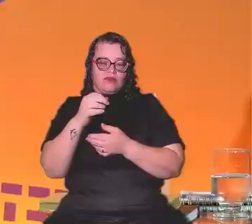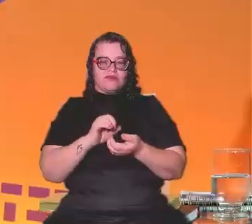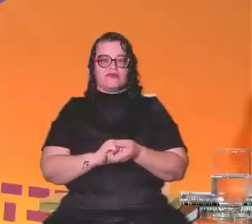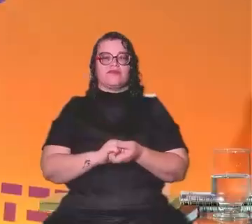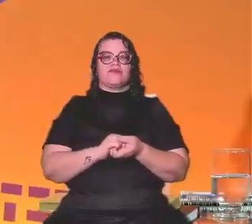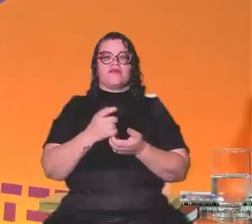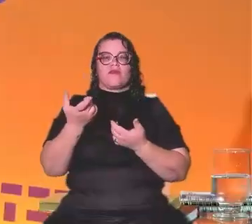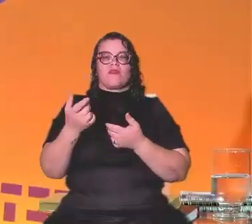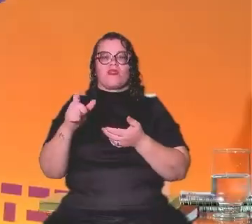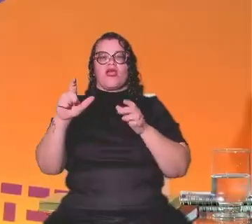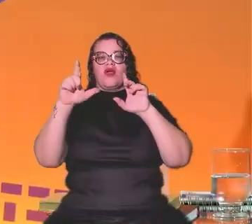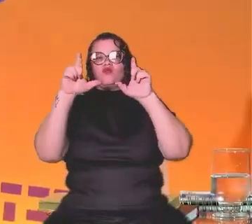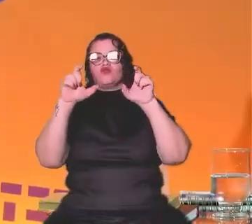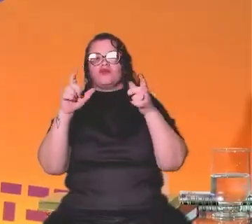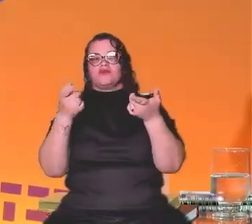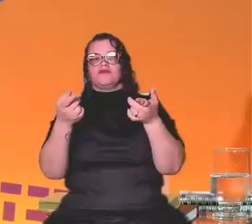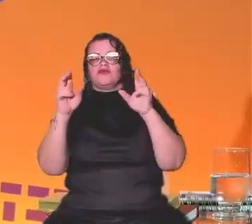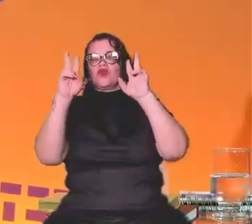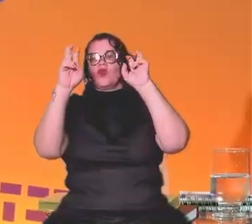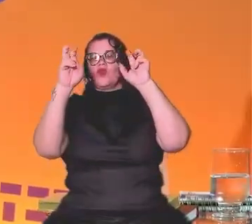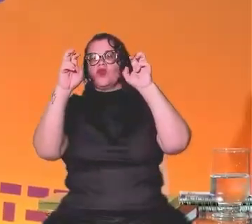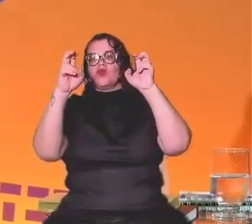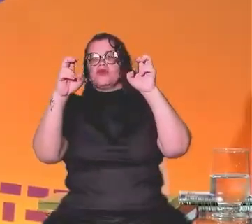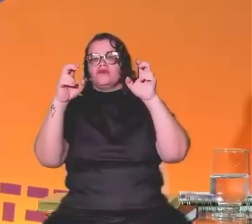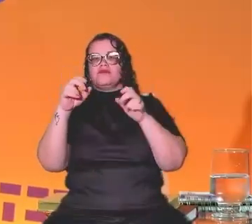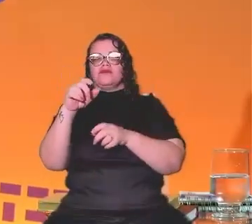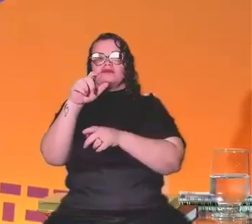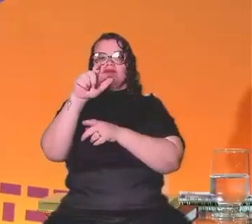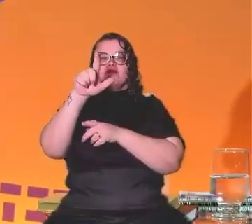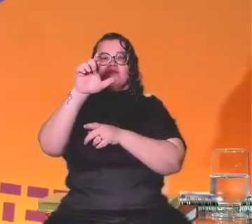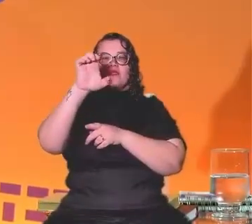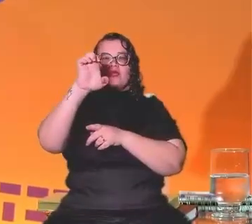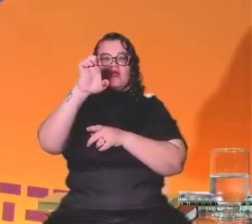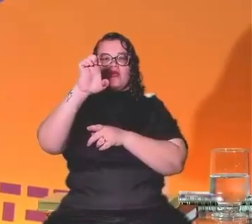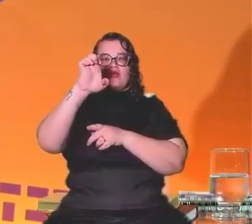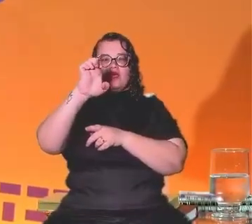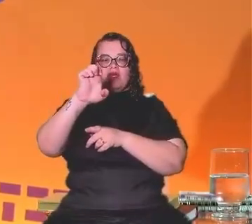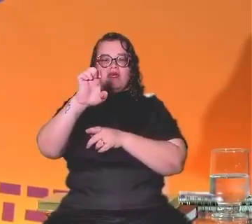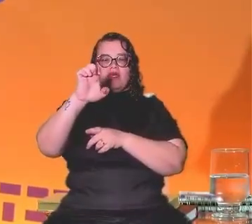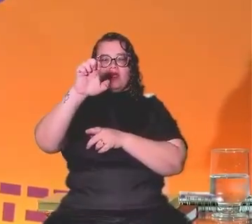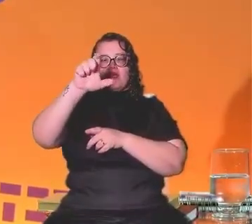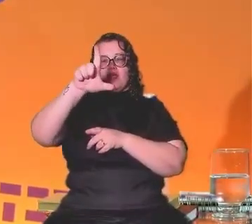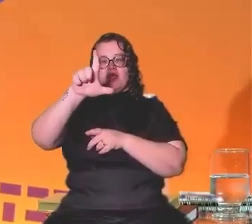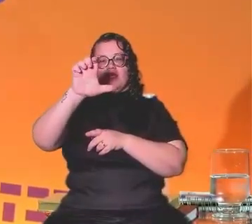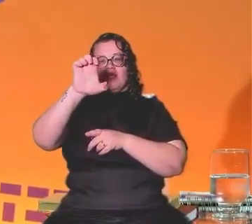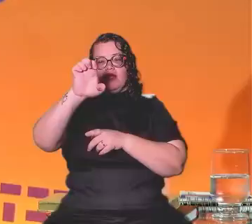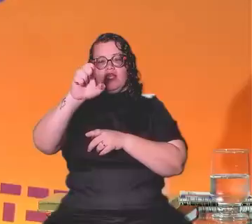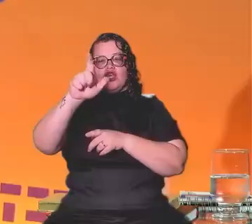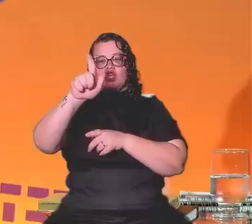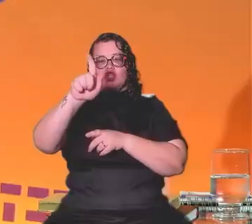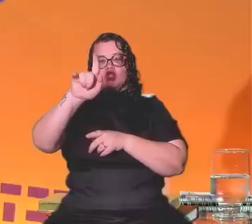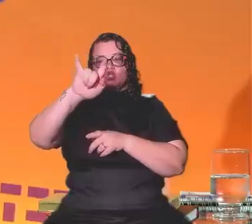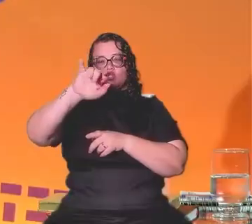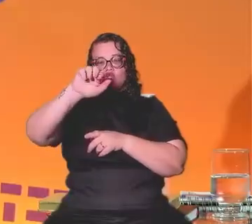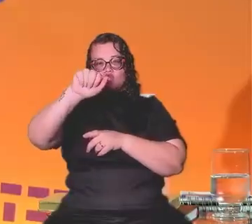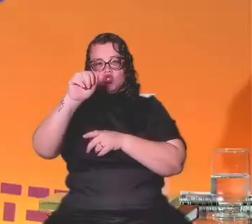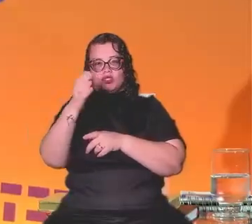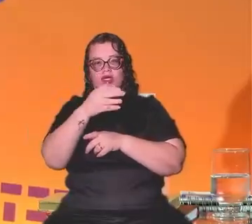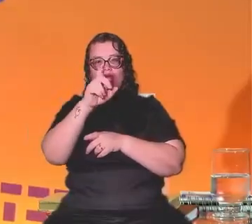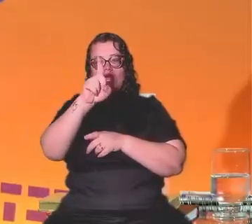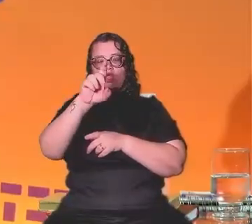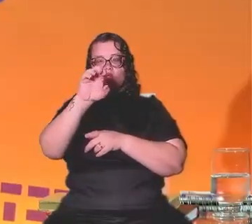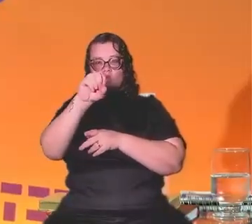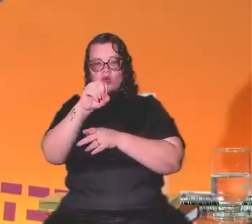O nome dessa crônica é Elegia de Guandu. Elegia do Guandu. Ela foi publicada,